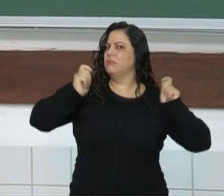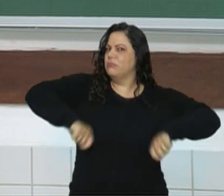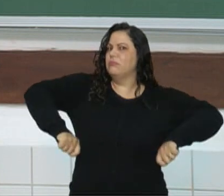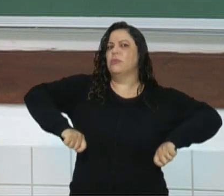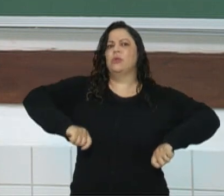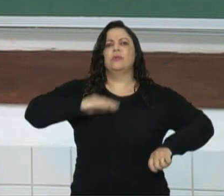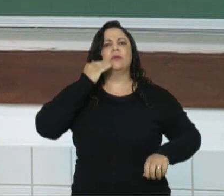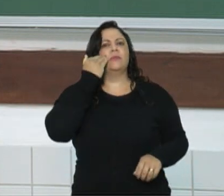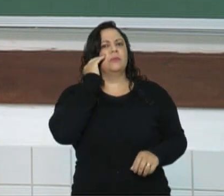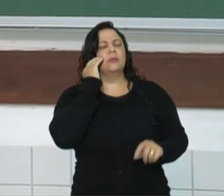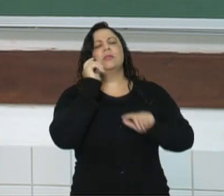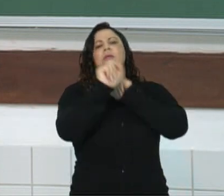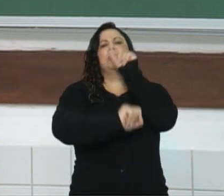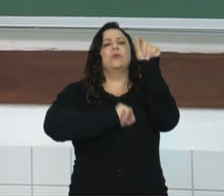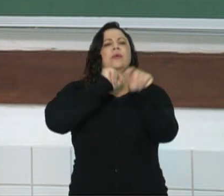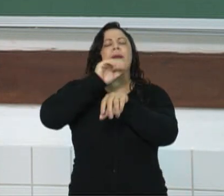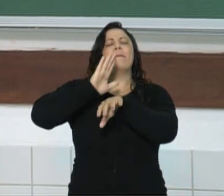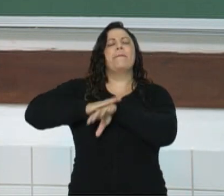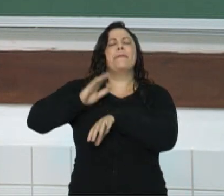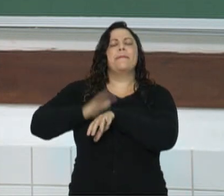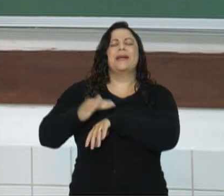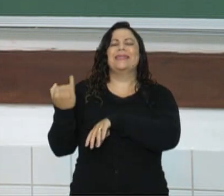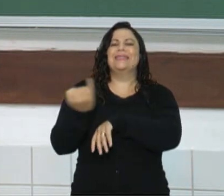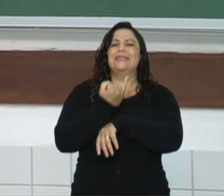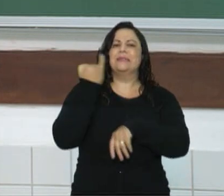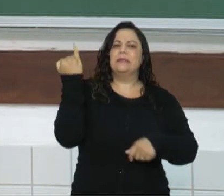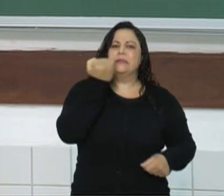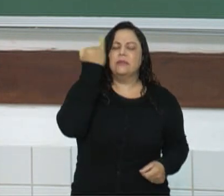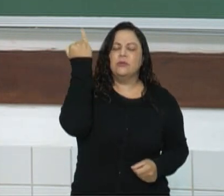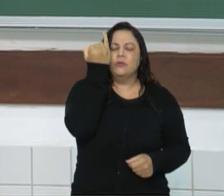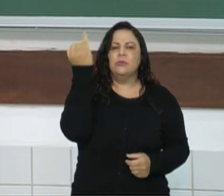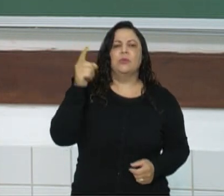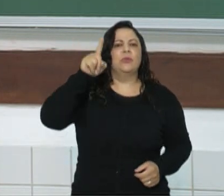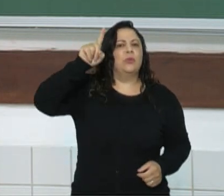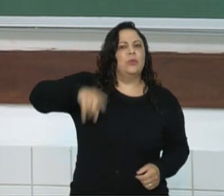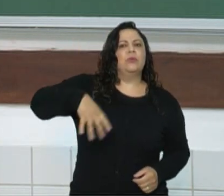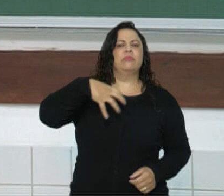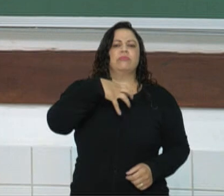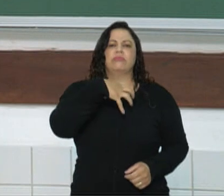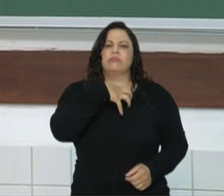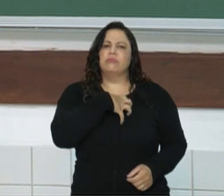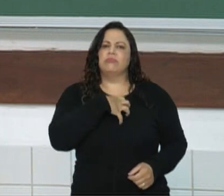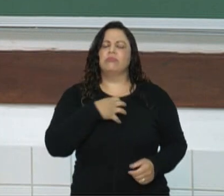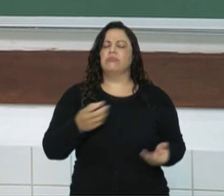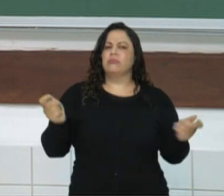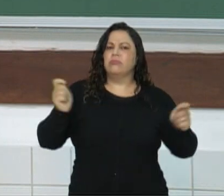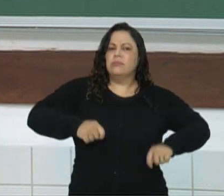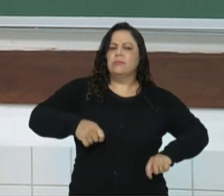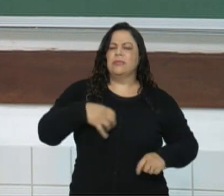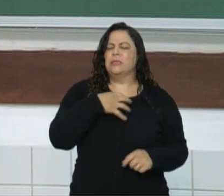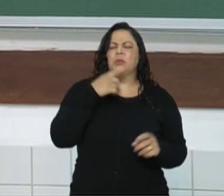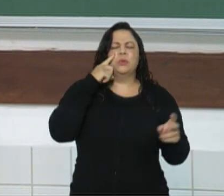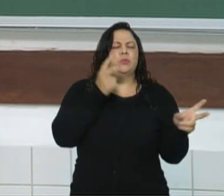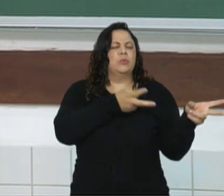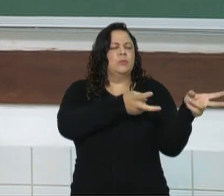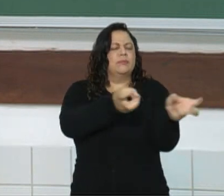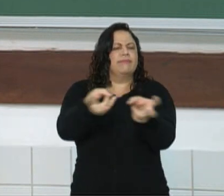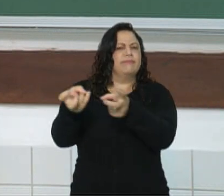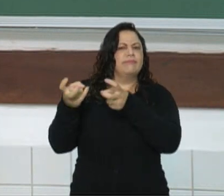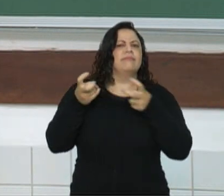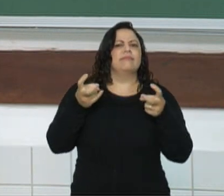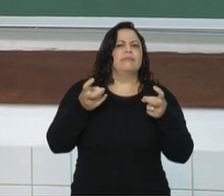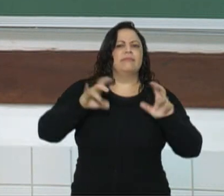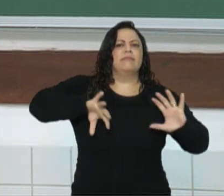entendamos aquilo que é mais essencial nessa forma, nessa cosmovisão, ou seja, nesse jeito de olhar o mundo, ok?